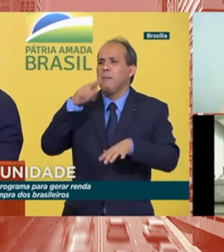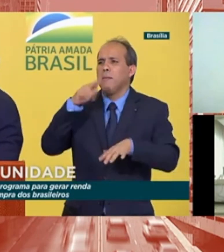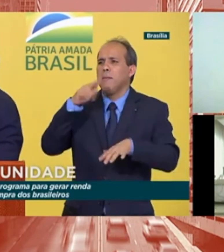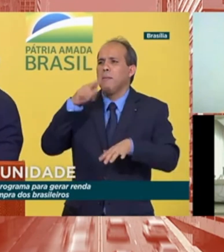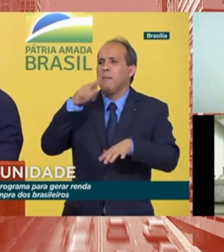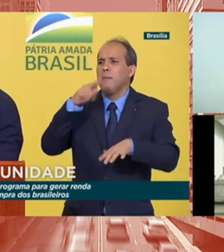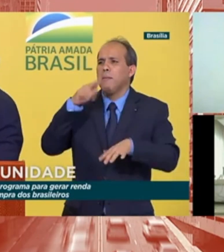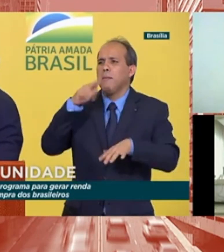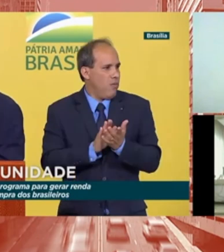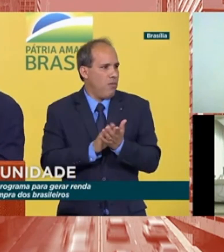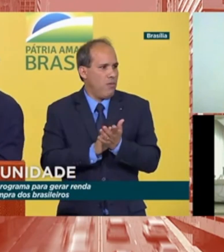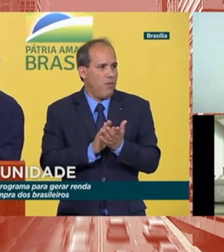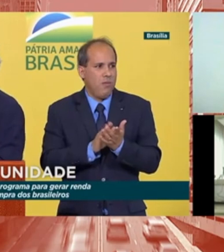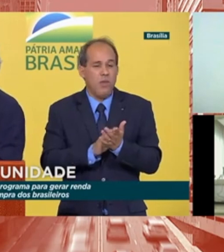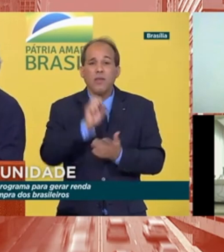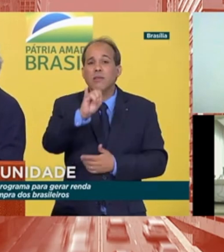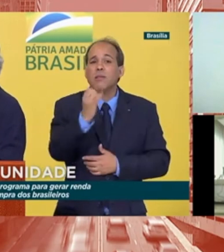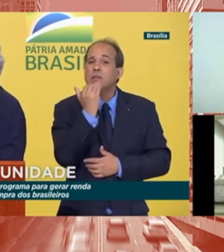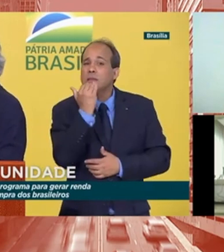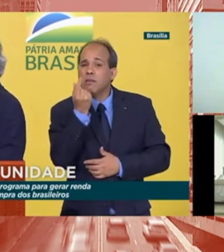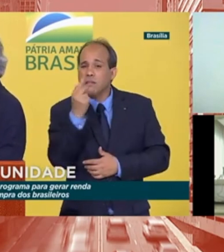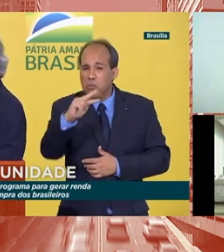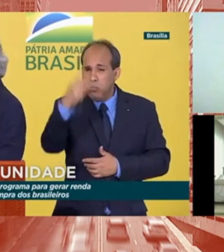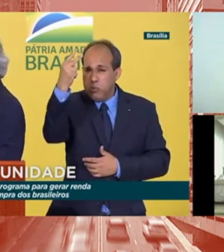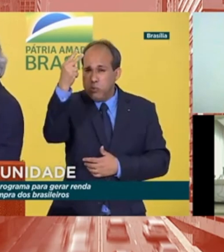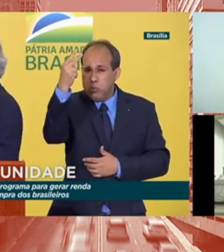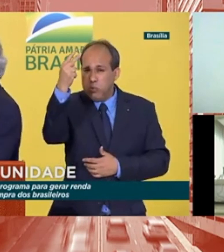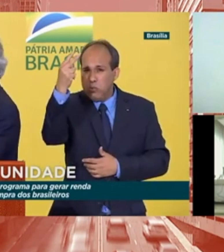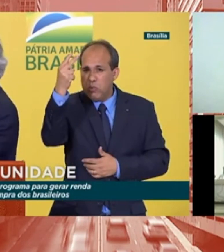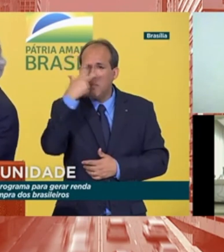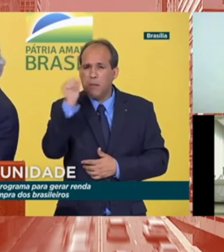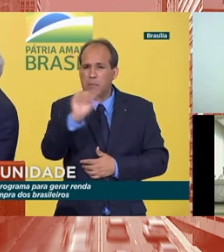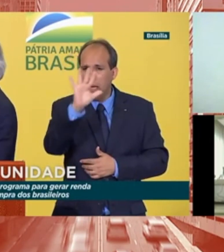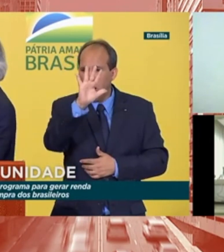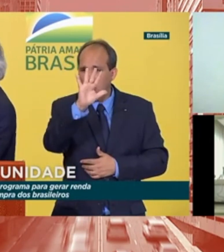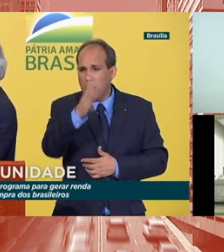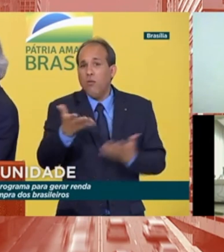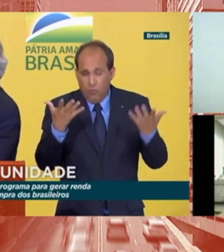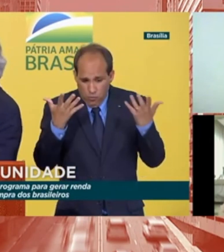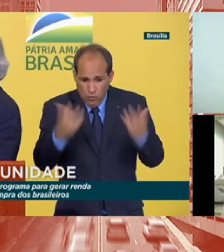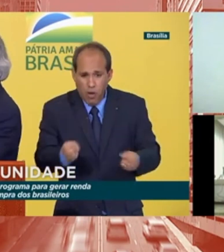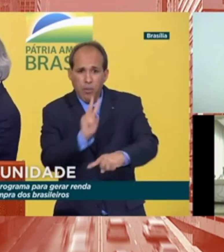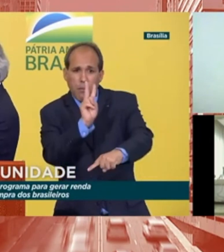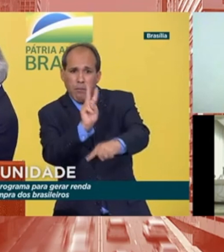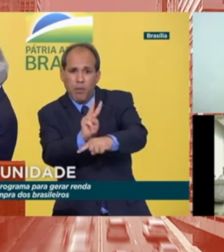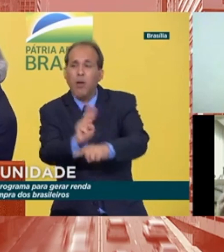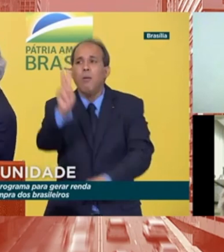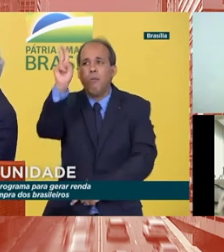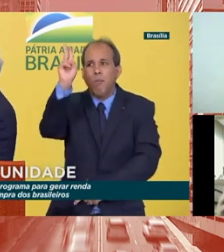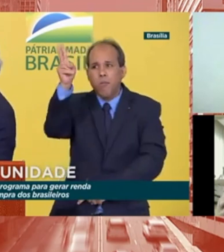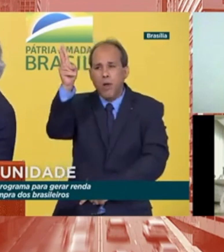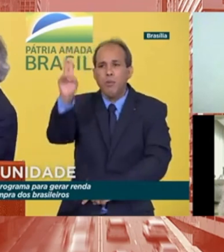enfim é o Gates Como eu vejo Pizzaria ser responsabilizado pelo crime de lesa-pátria então isso